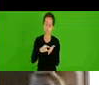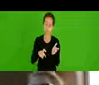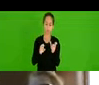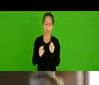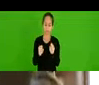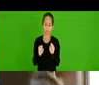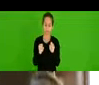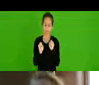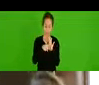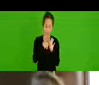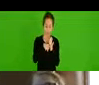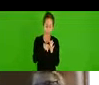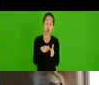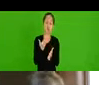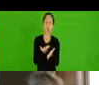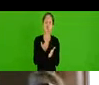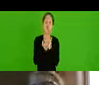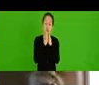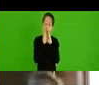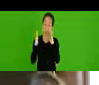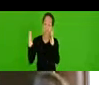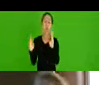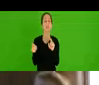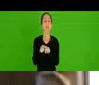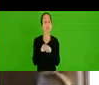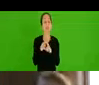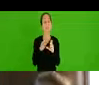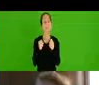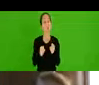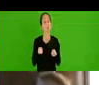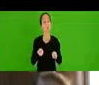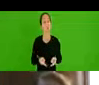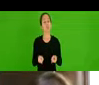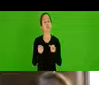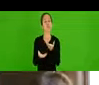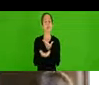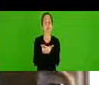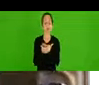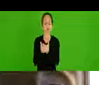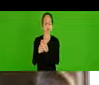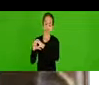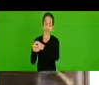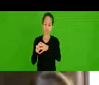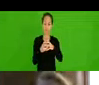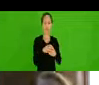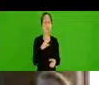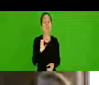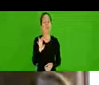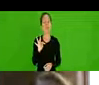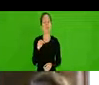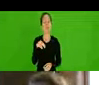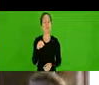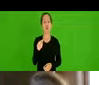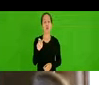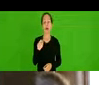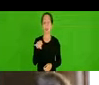ou estudo bibliográfico e posso continuar com o estudo etnográfico. Posso ficar só no estudo exploratório,